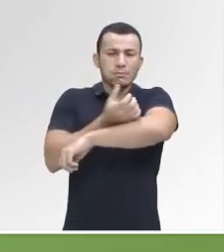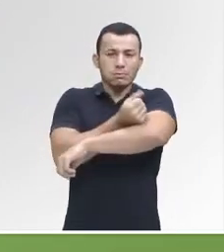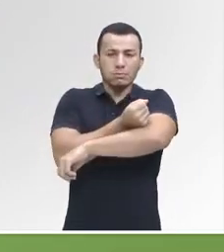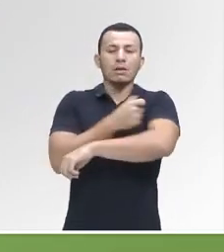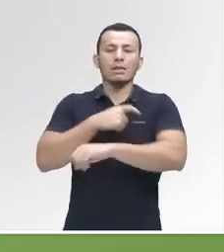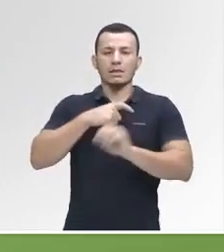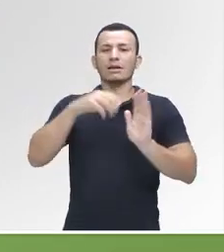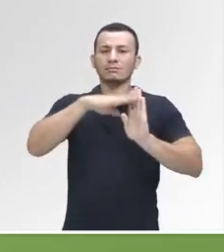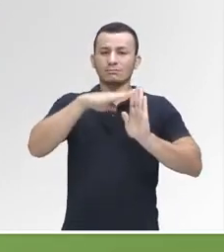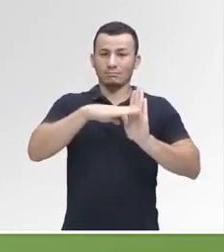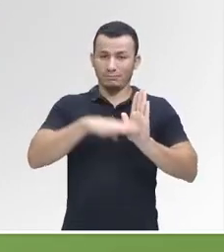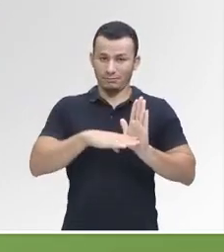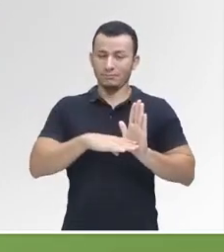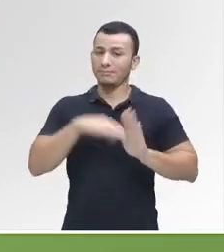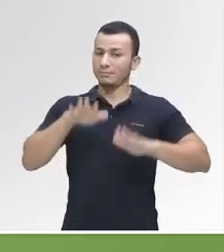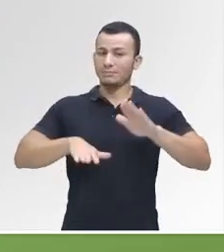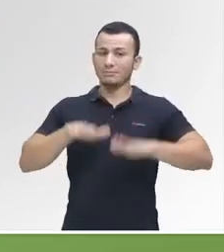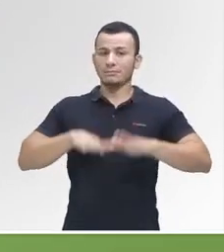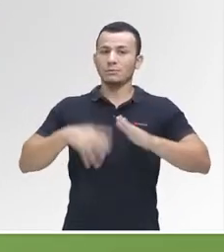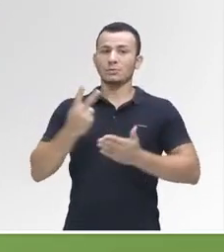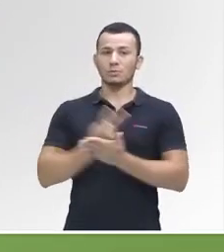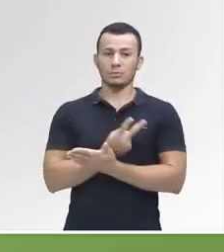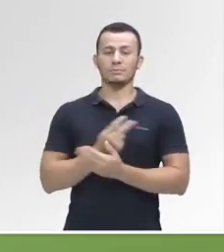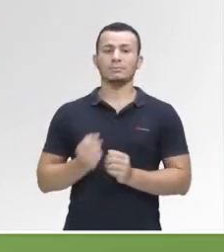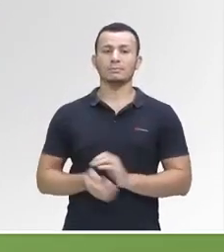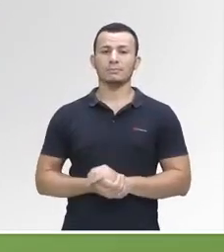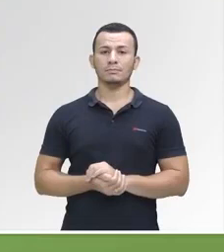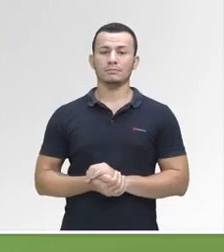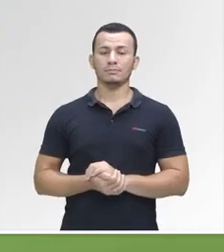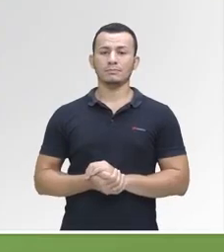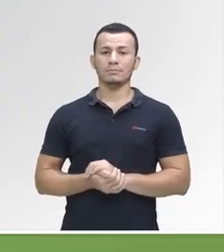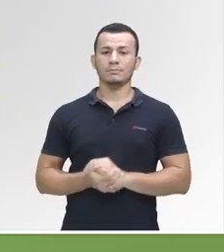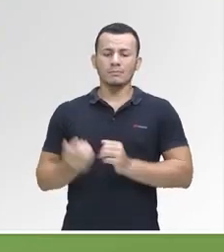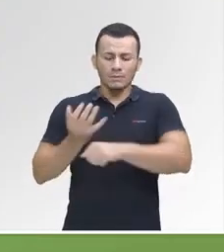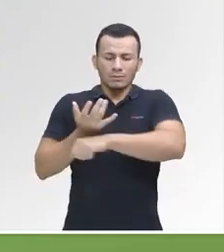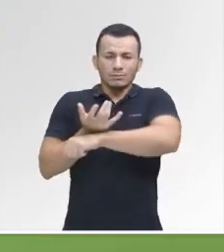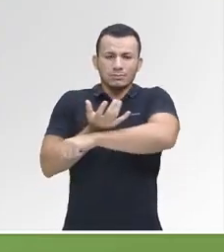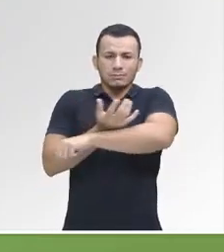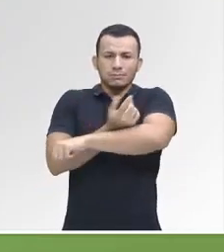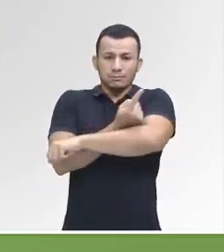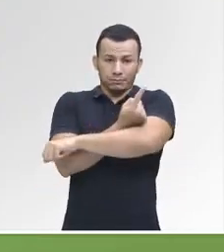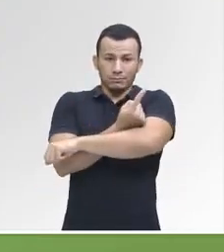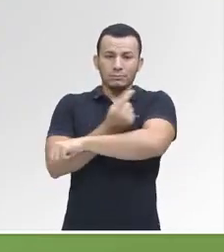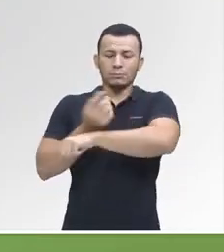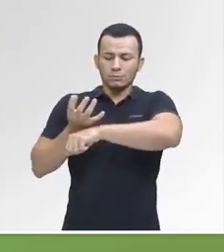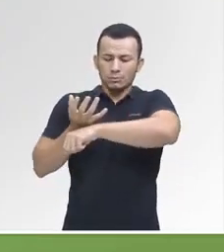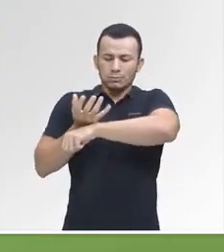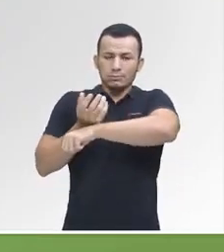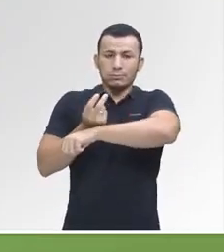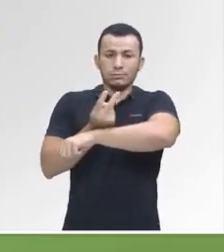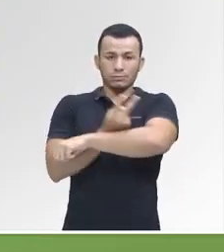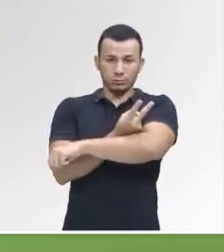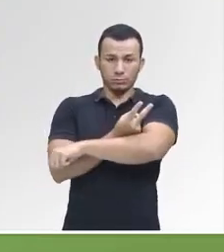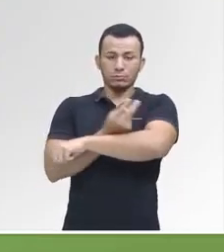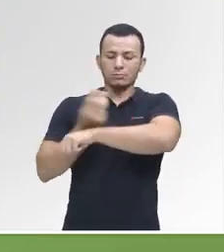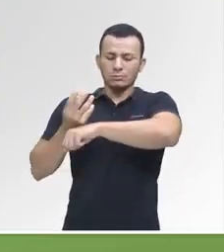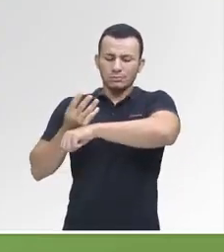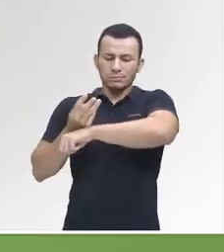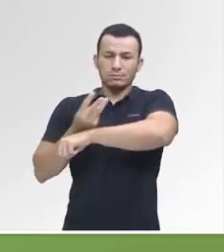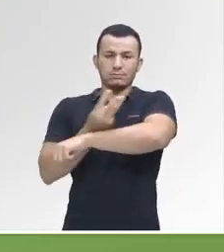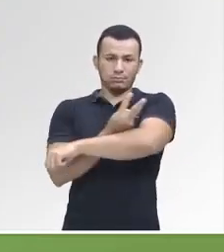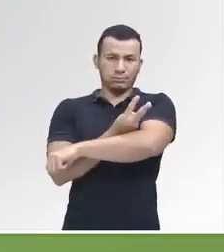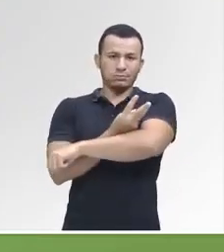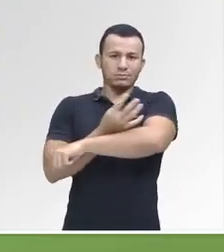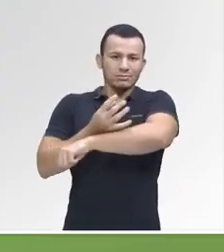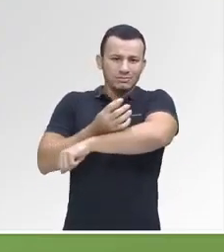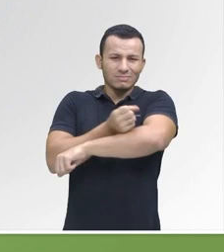dano causado. Em queimadura de primeiro grau, queimadura de segundo grau e queimadura de terceiro